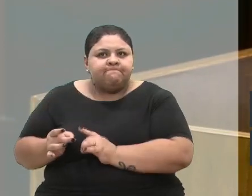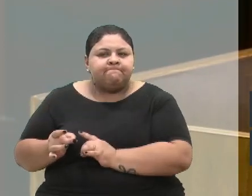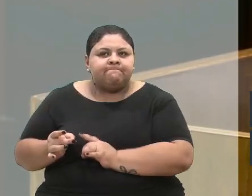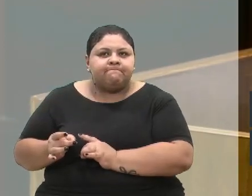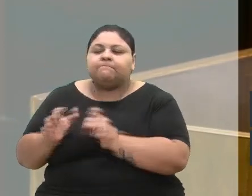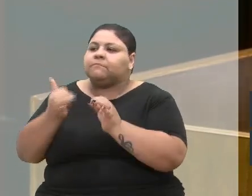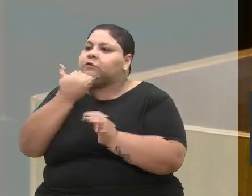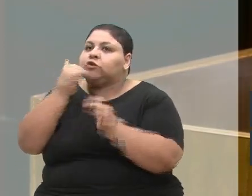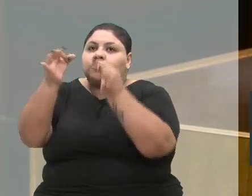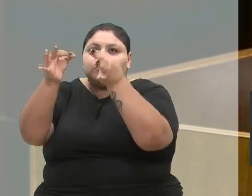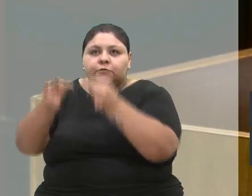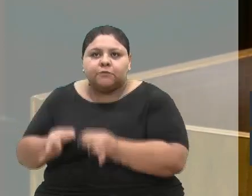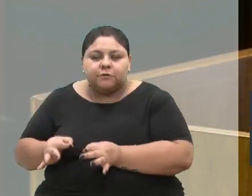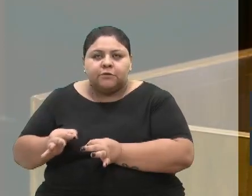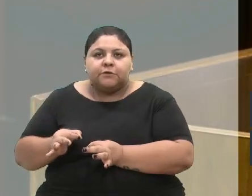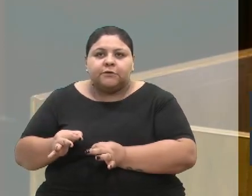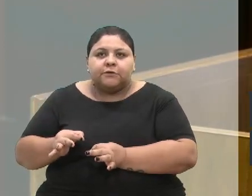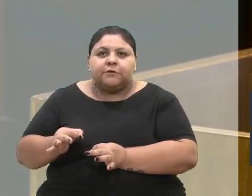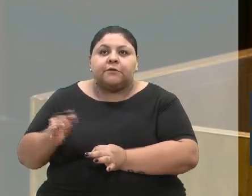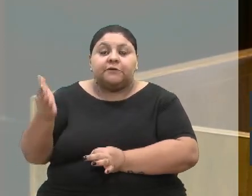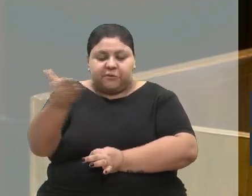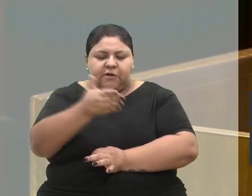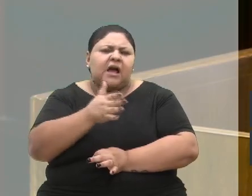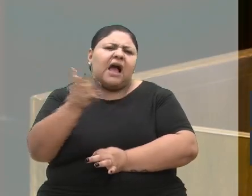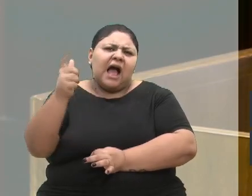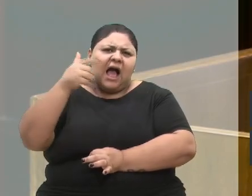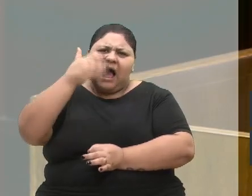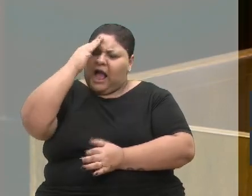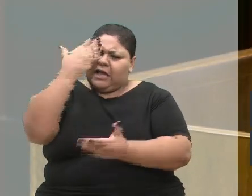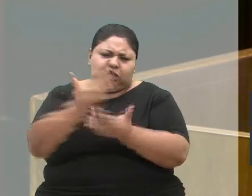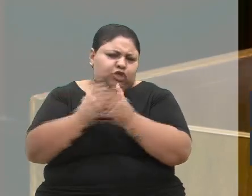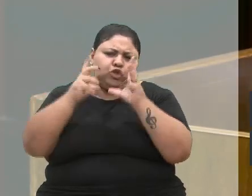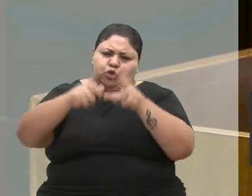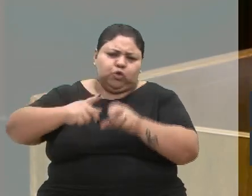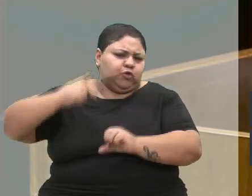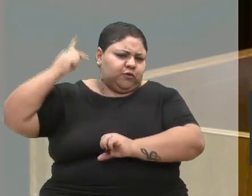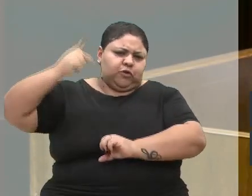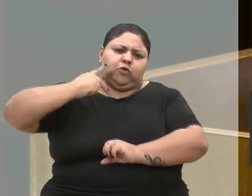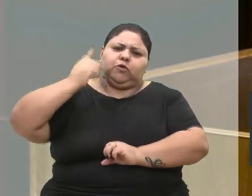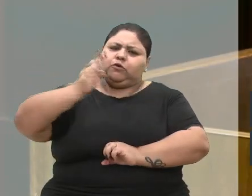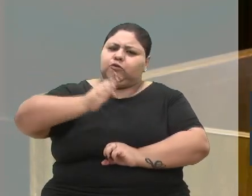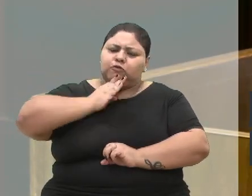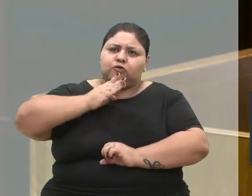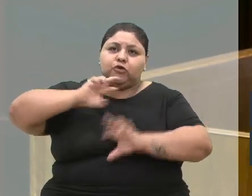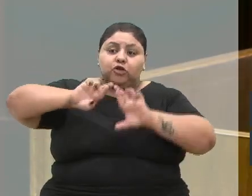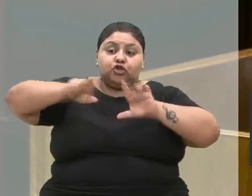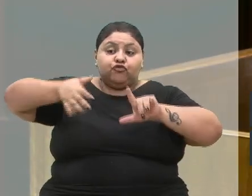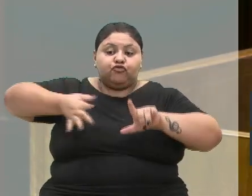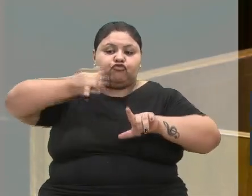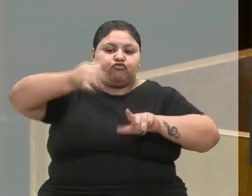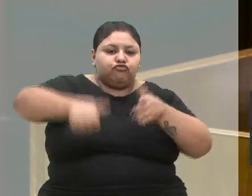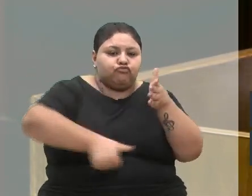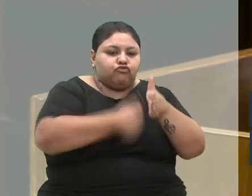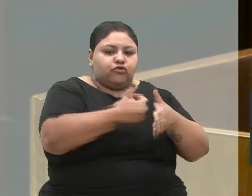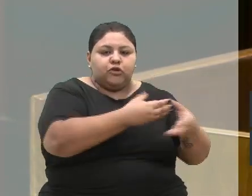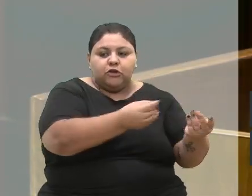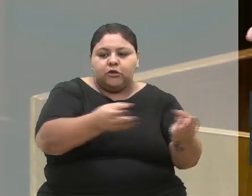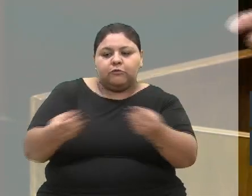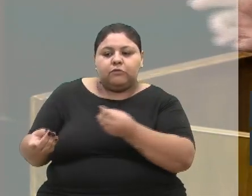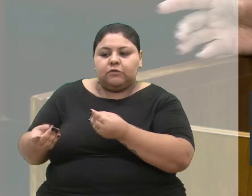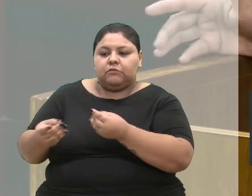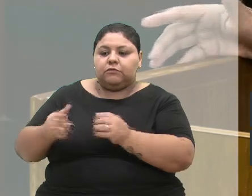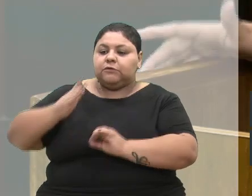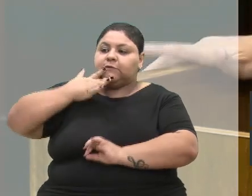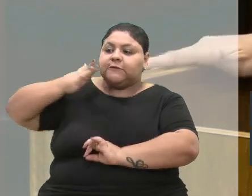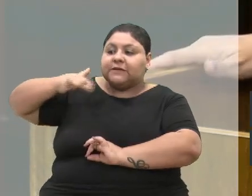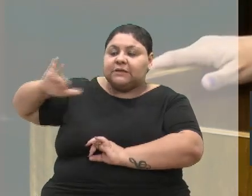Quem conhece, acho que todos aqui os vereadores tenho certeza que conhecem, mas é a diferença, né, de um futuro melhor para muitas crianças da nossa